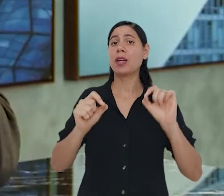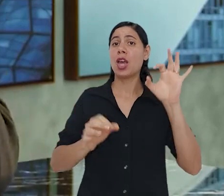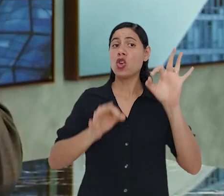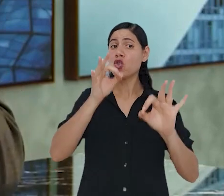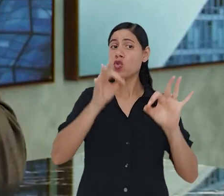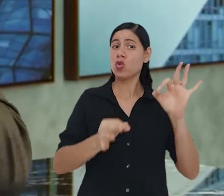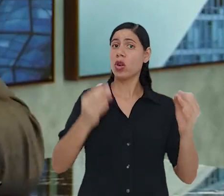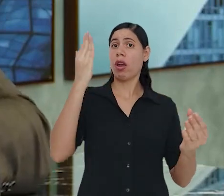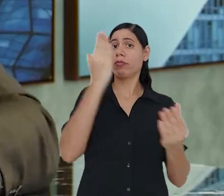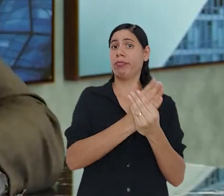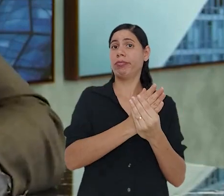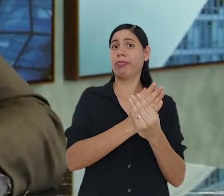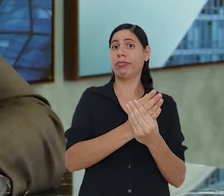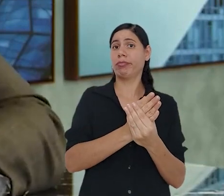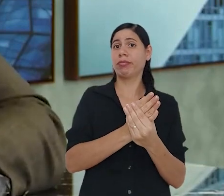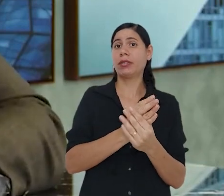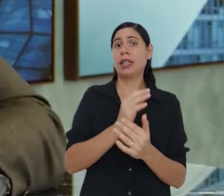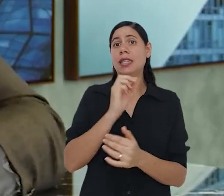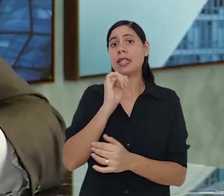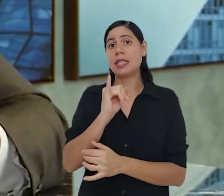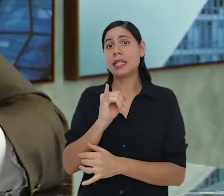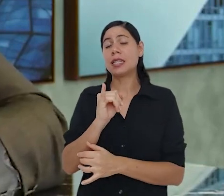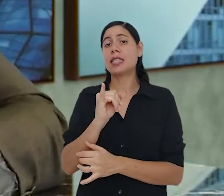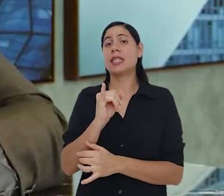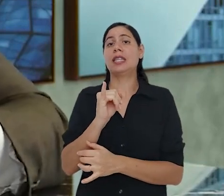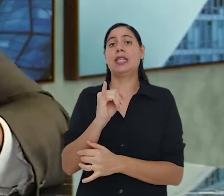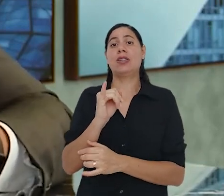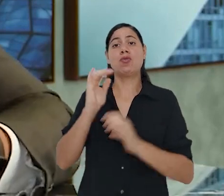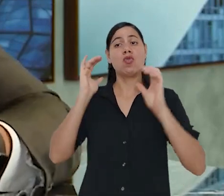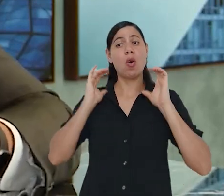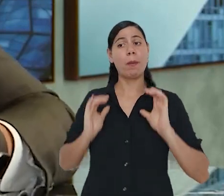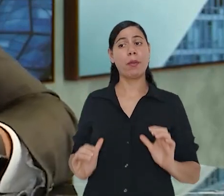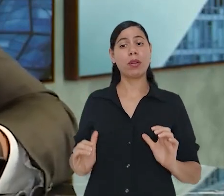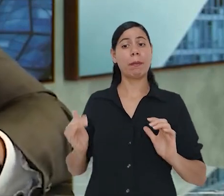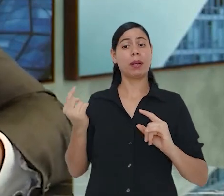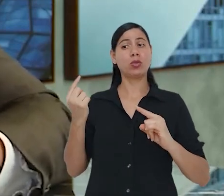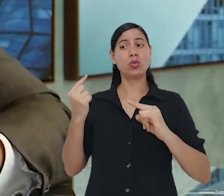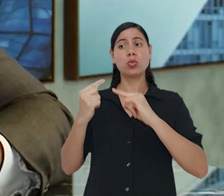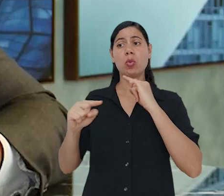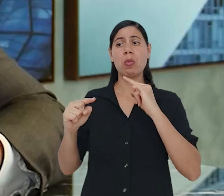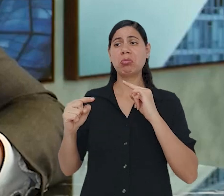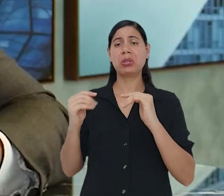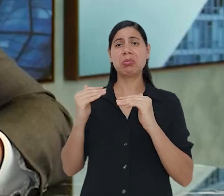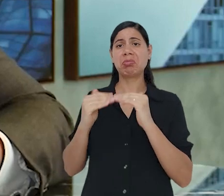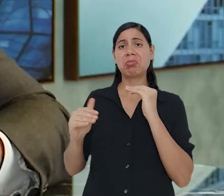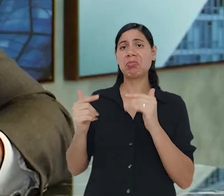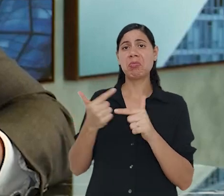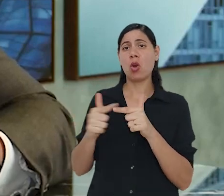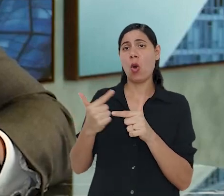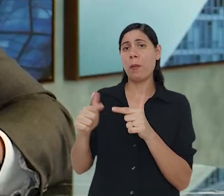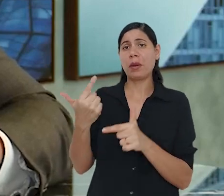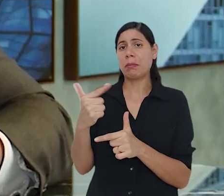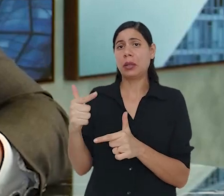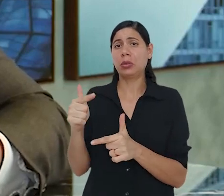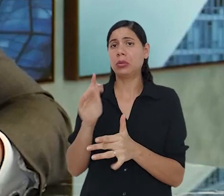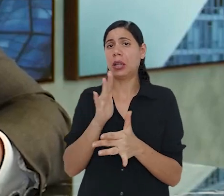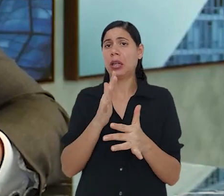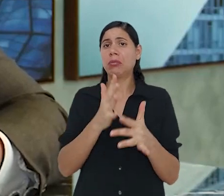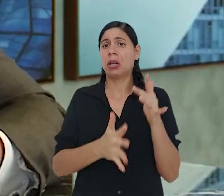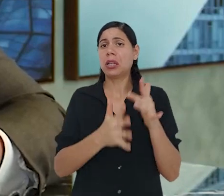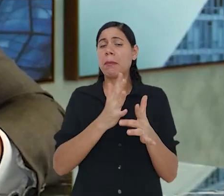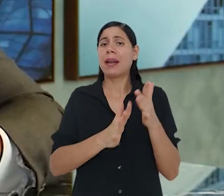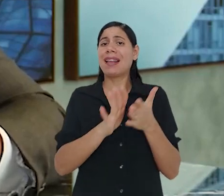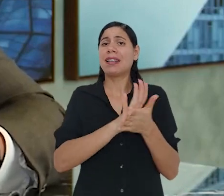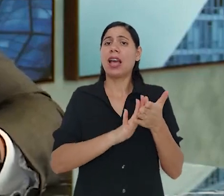o caso concreto. Se eu tenho uma conduta que não está vinculada e que não gera qualquer tipo de impedimento para a prática